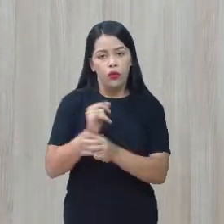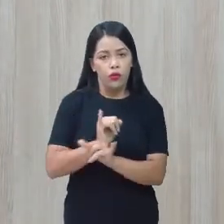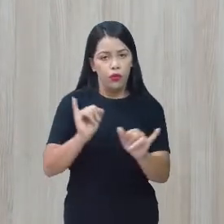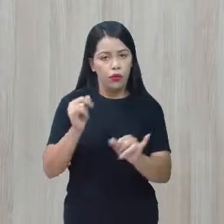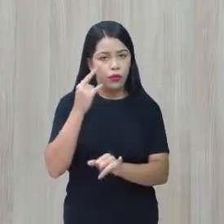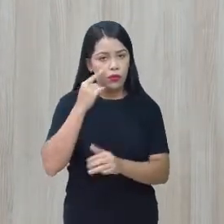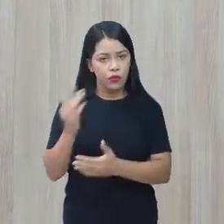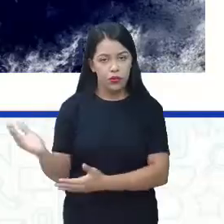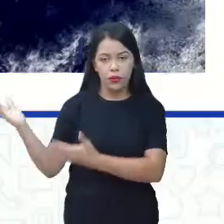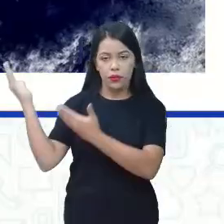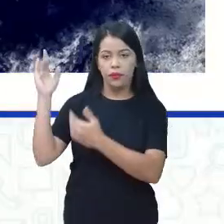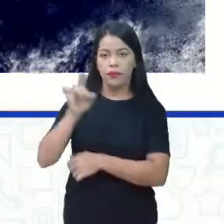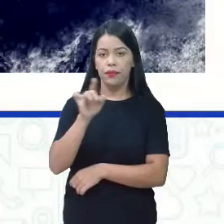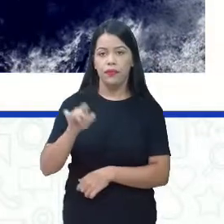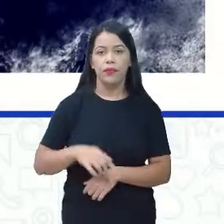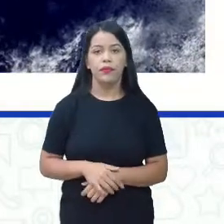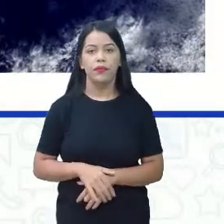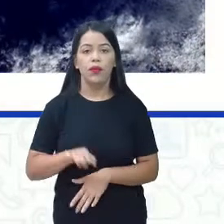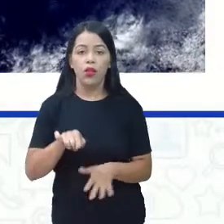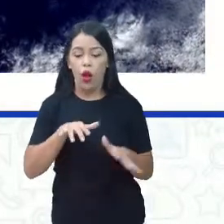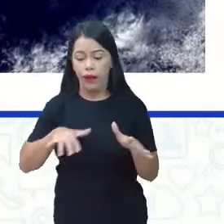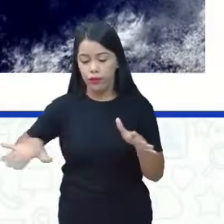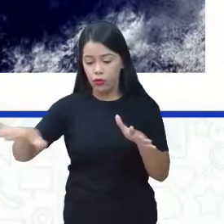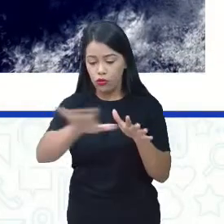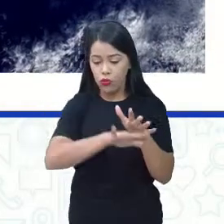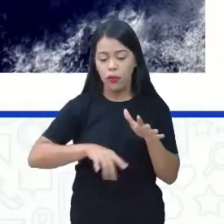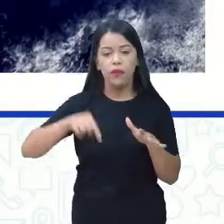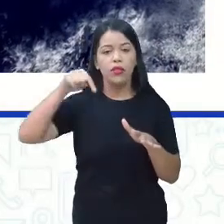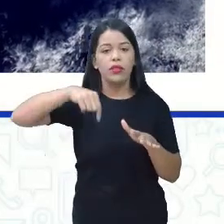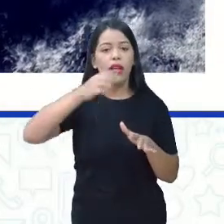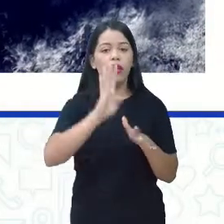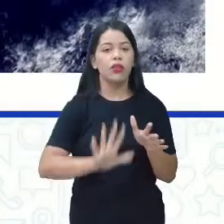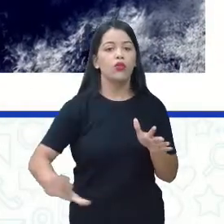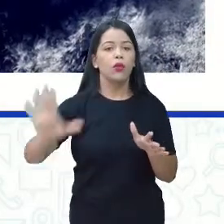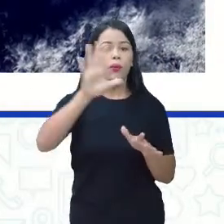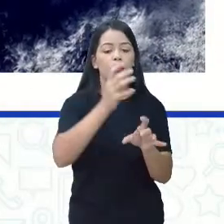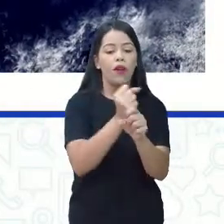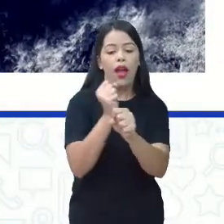vocês. Para a superfície do Brasil foi calculado um valor de